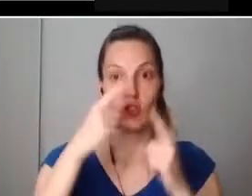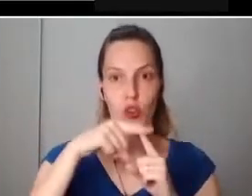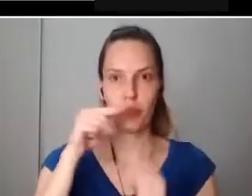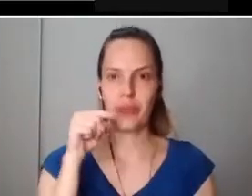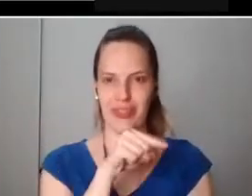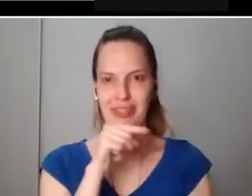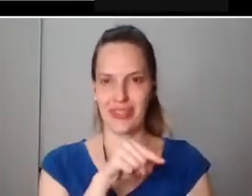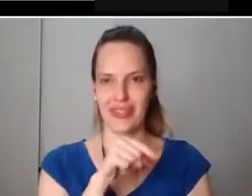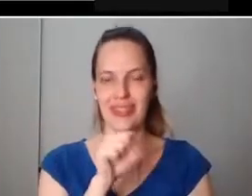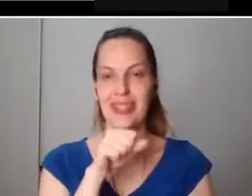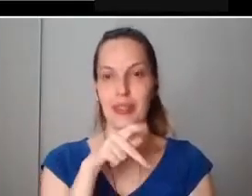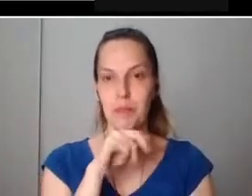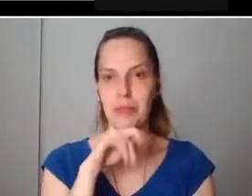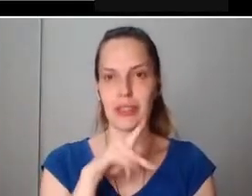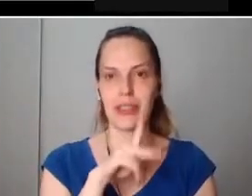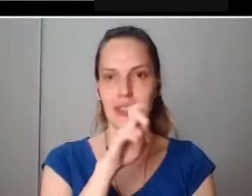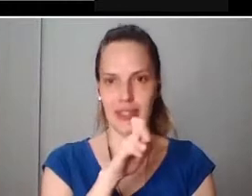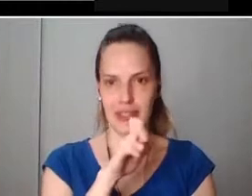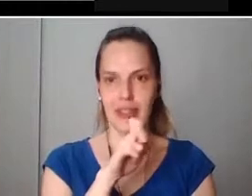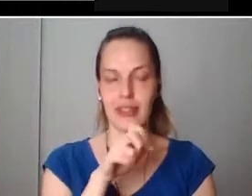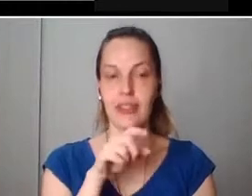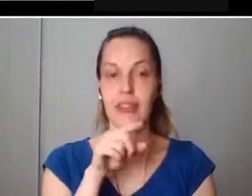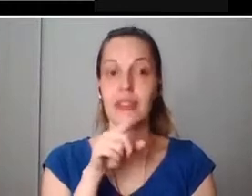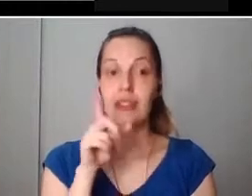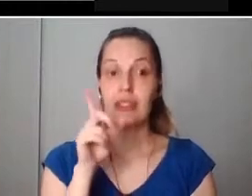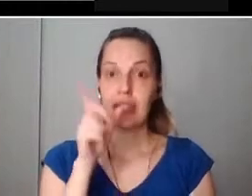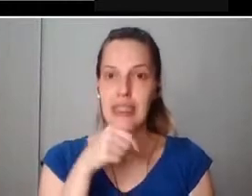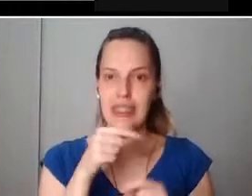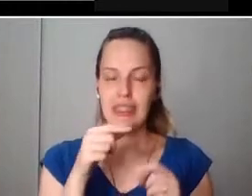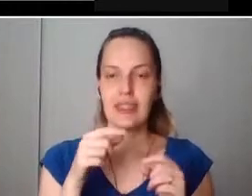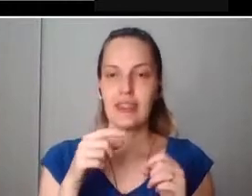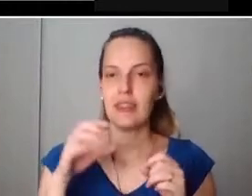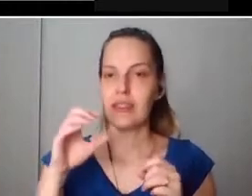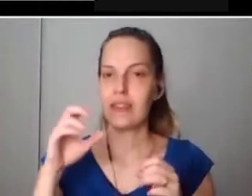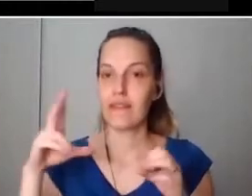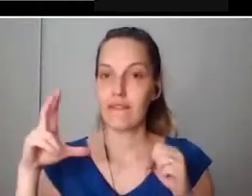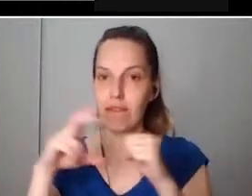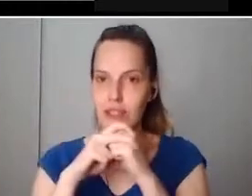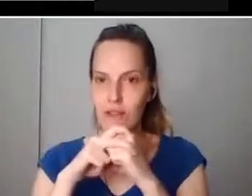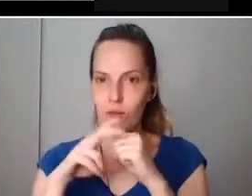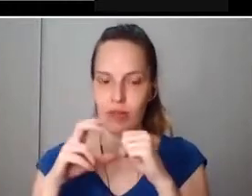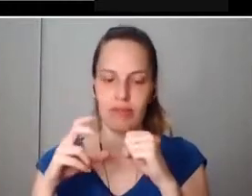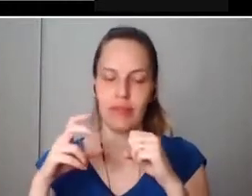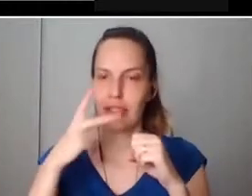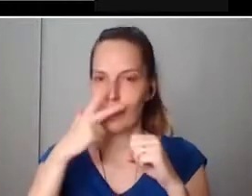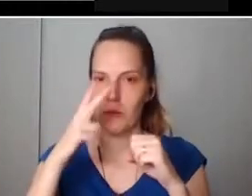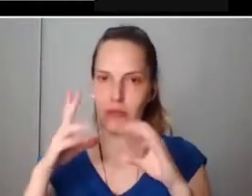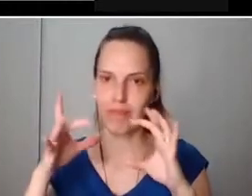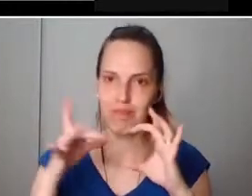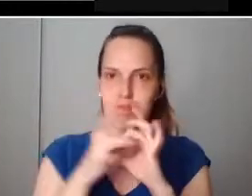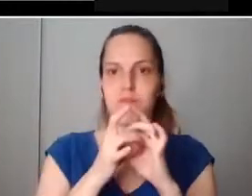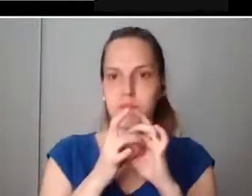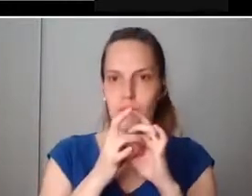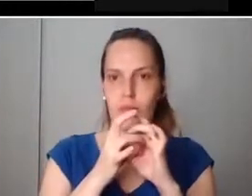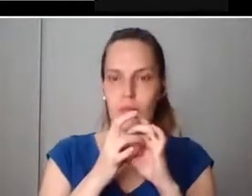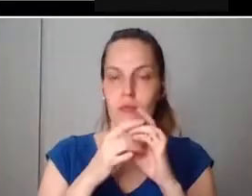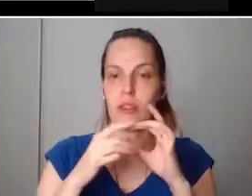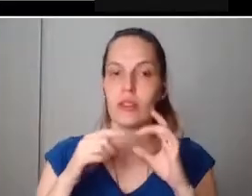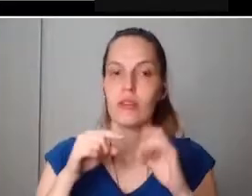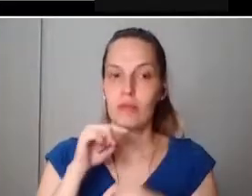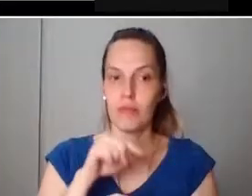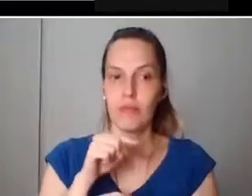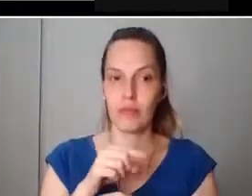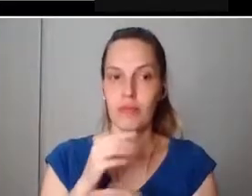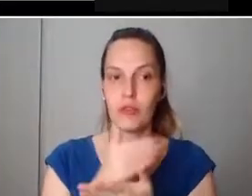spike, que é a proteína que liga no receptor e vai induzir, então, a infecção do vírus, tá?